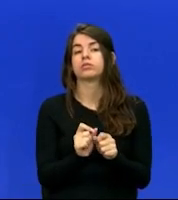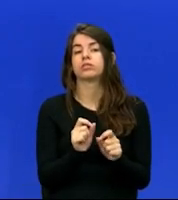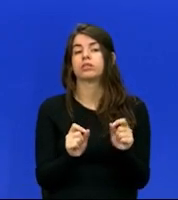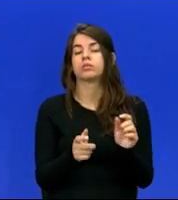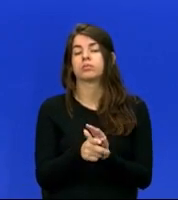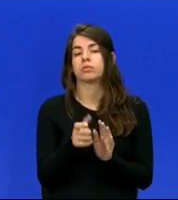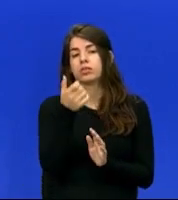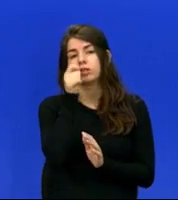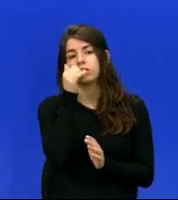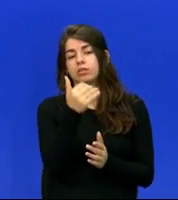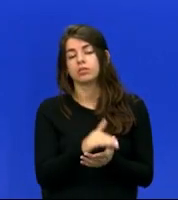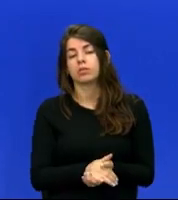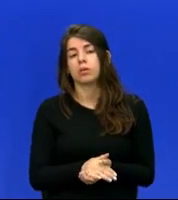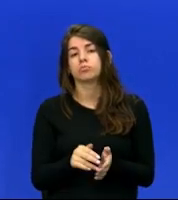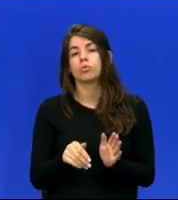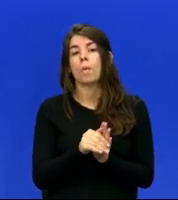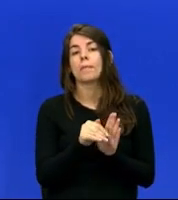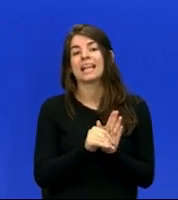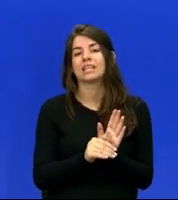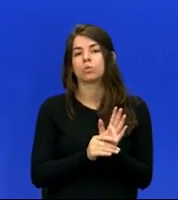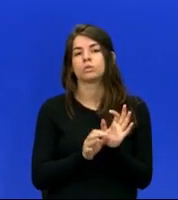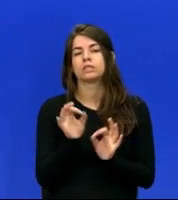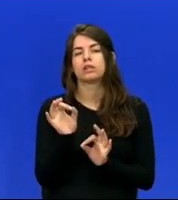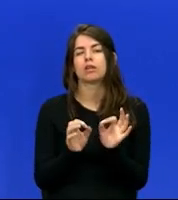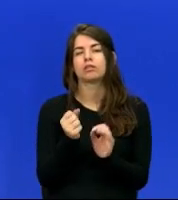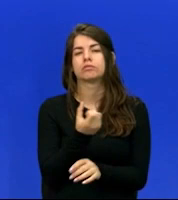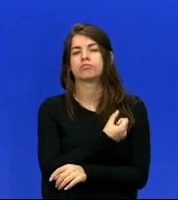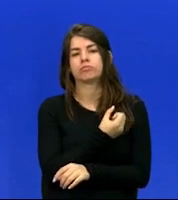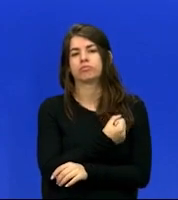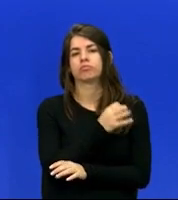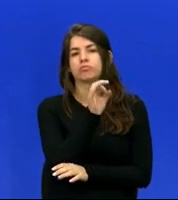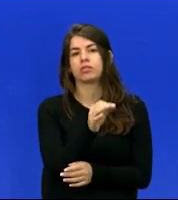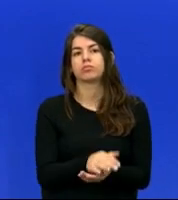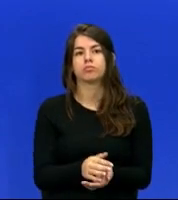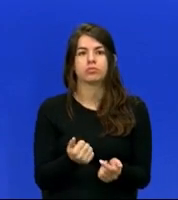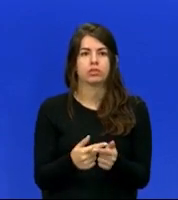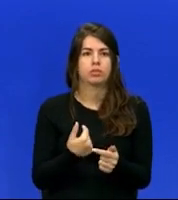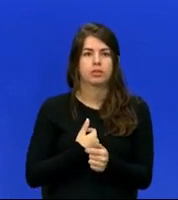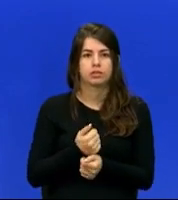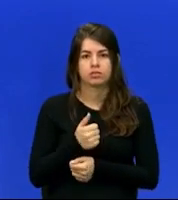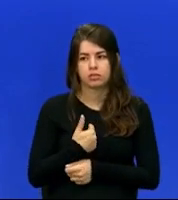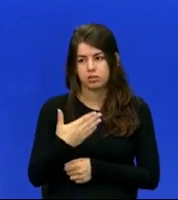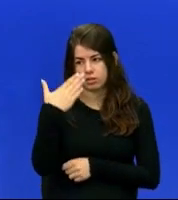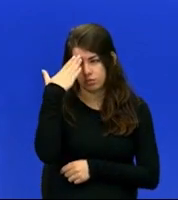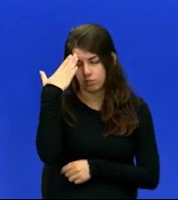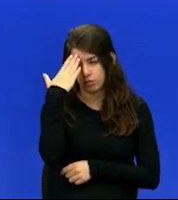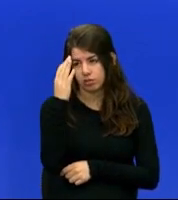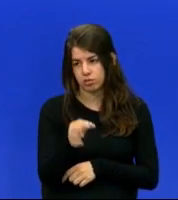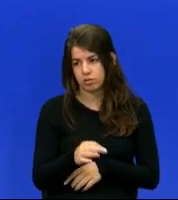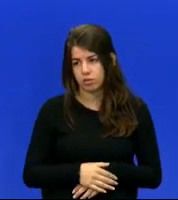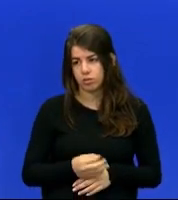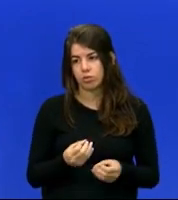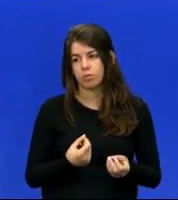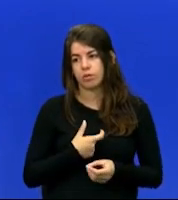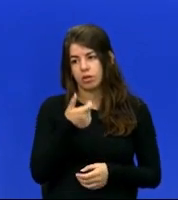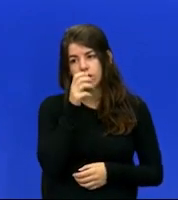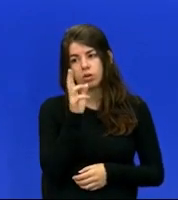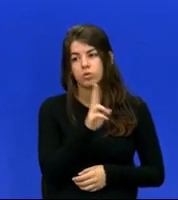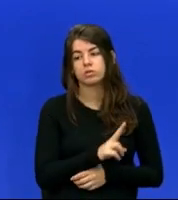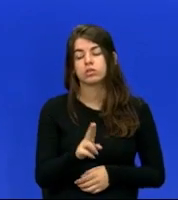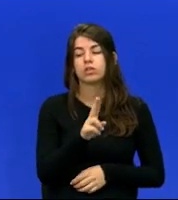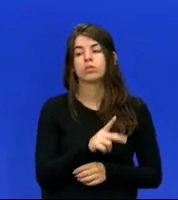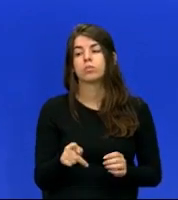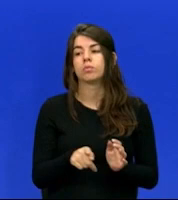fazendo a padronização desses valores, né? Senão eu não consigo calcular a probabilidade. De que forma?